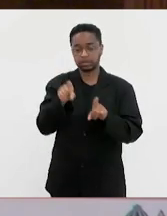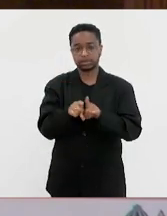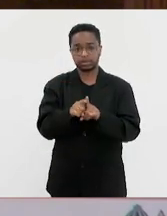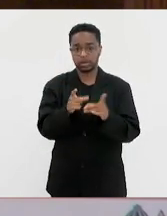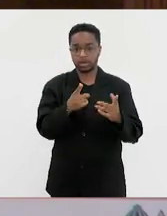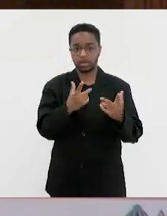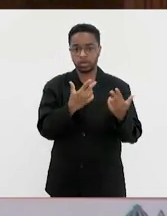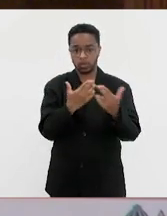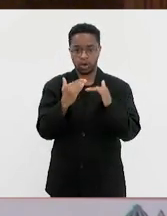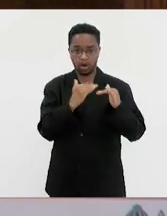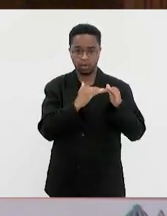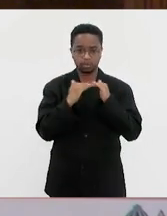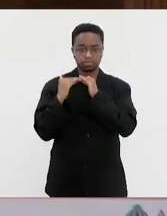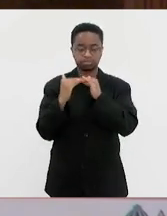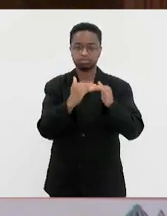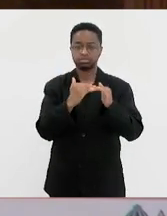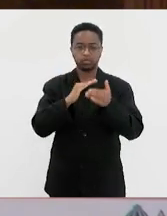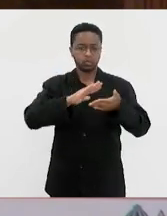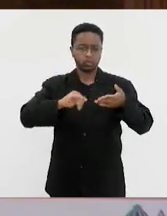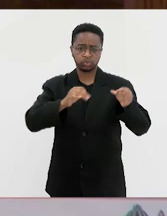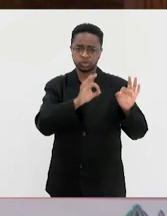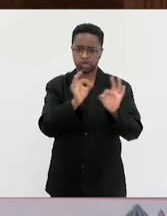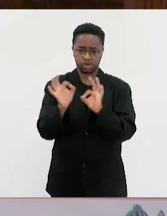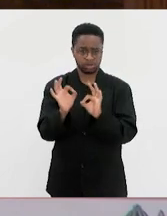também, sem tirar nem pôr ninguém,